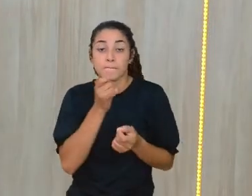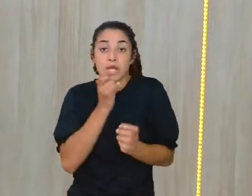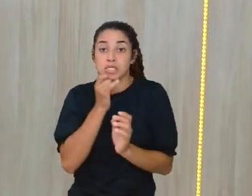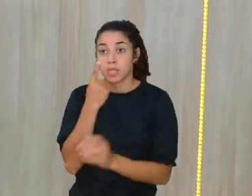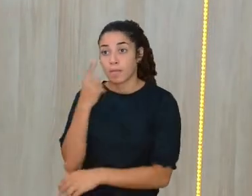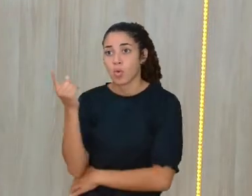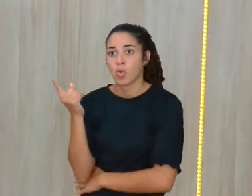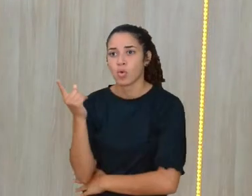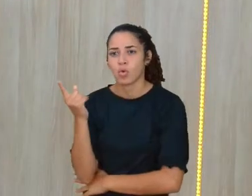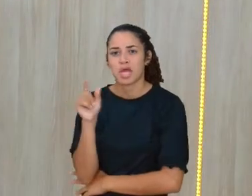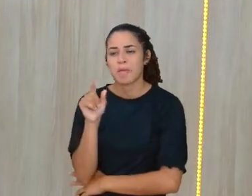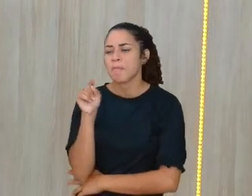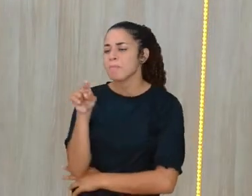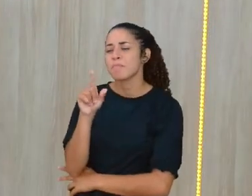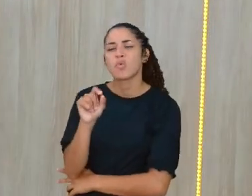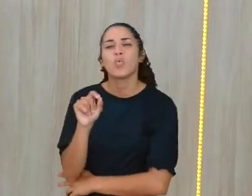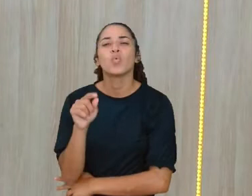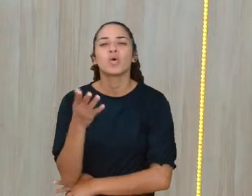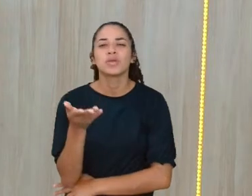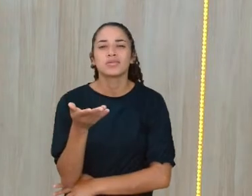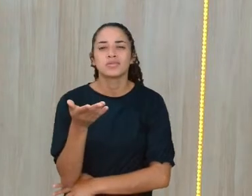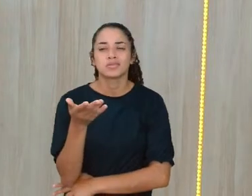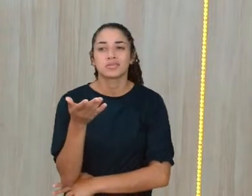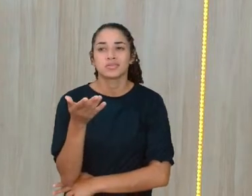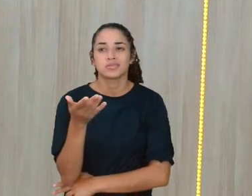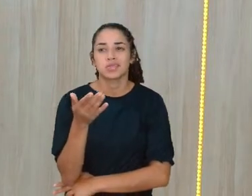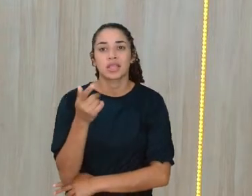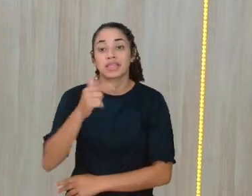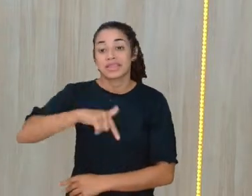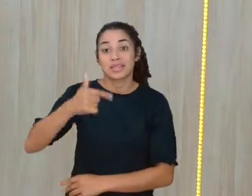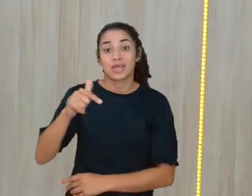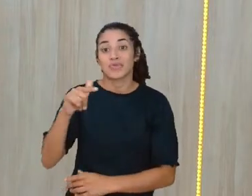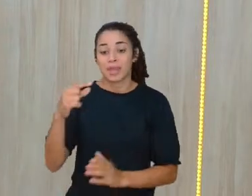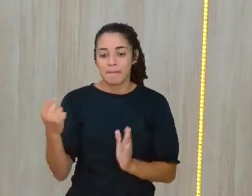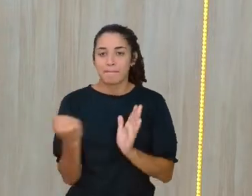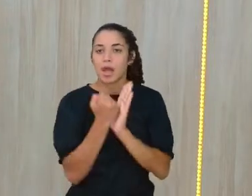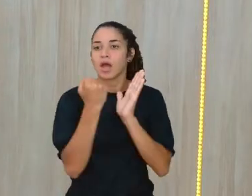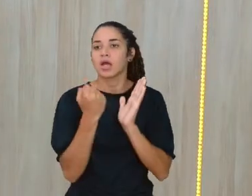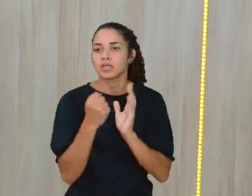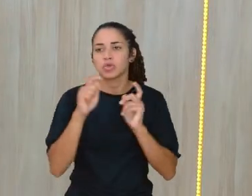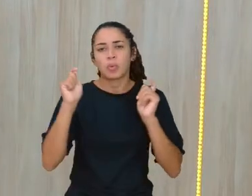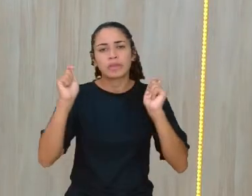aqui, que ponto é esse? Mesmo sem estar aqui a marcação, só é com tal.